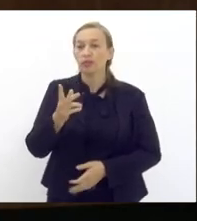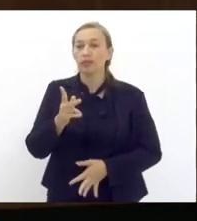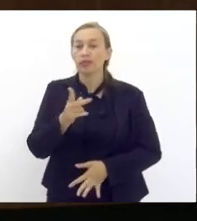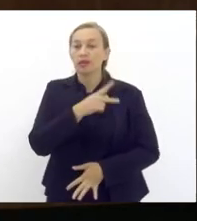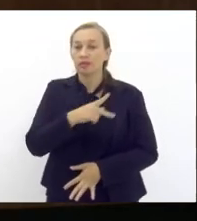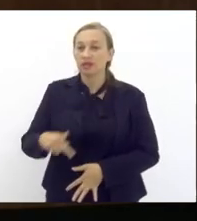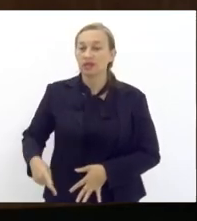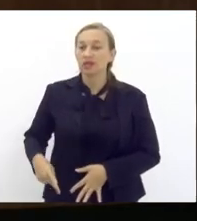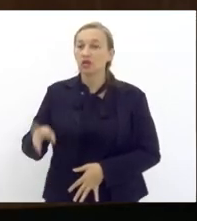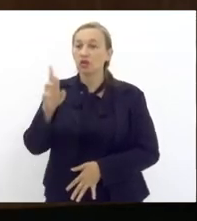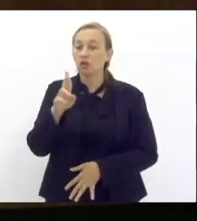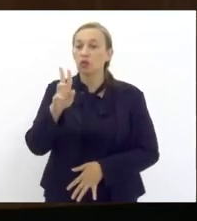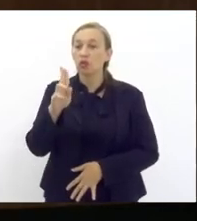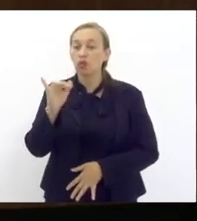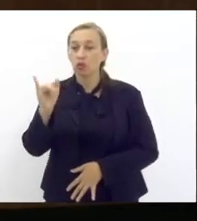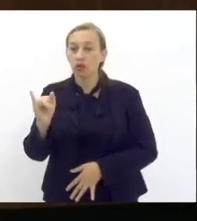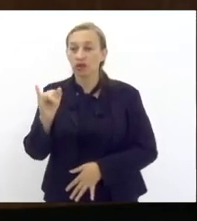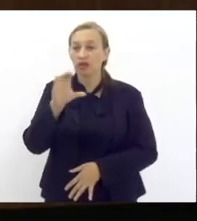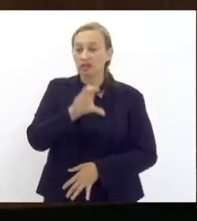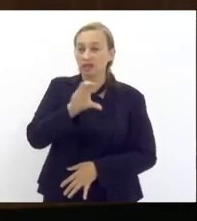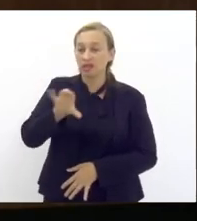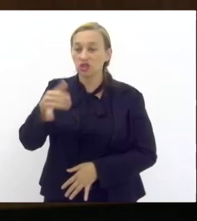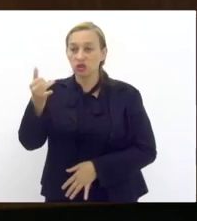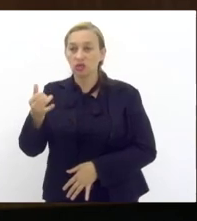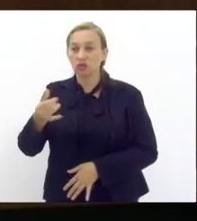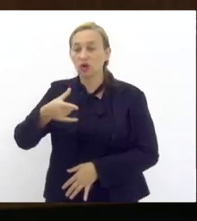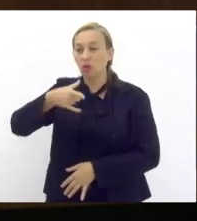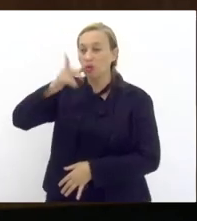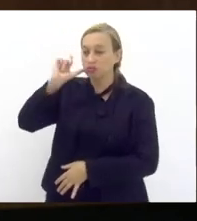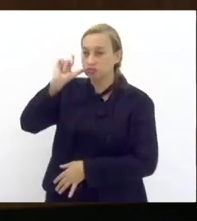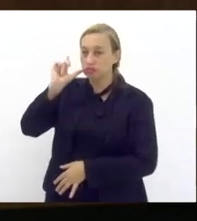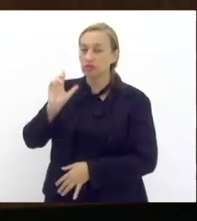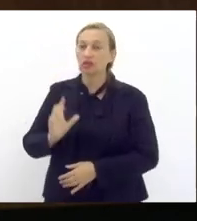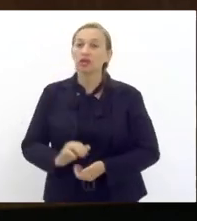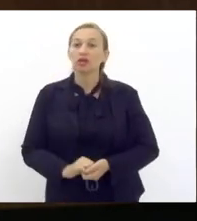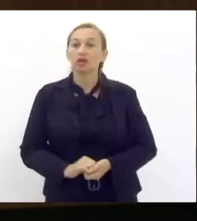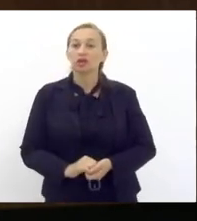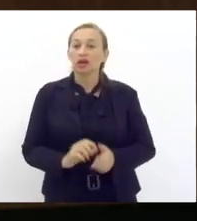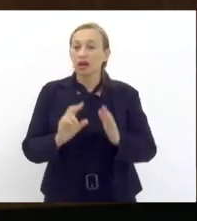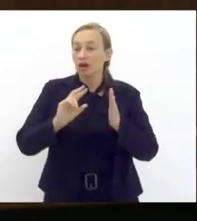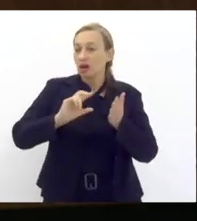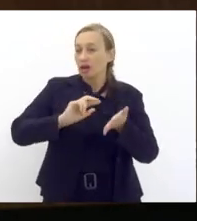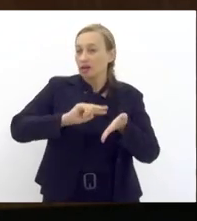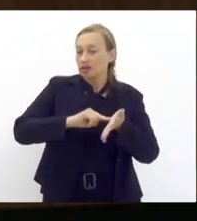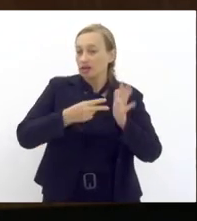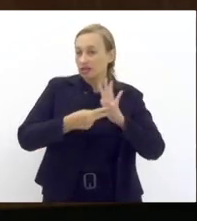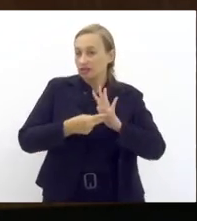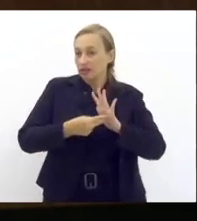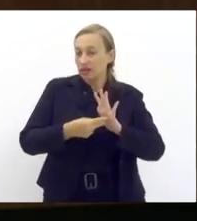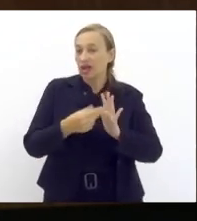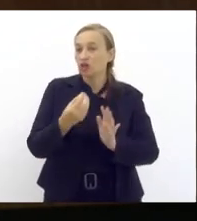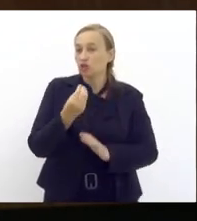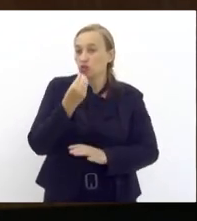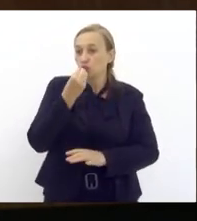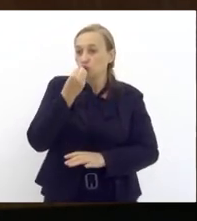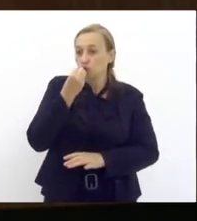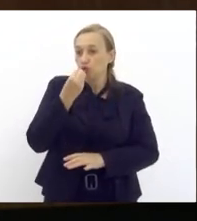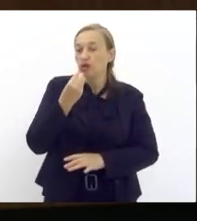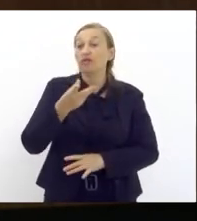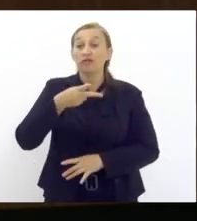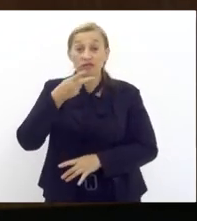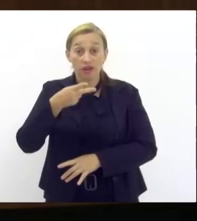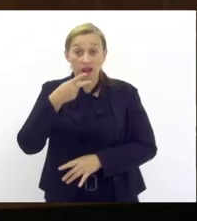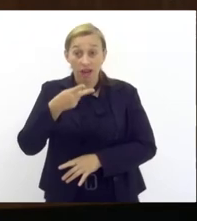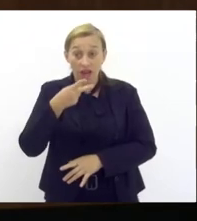Rui Falcão, da CCJ, ontem, na comissão. O termo chupetinha, colocado, né, para